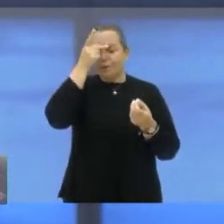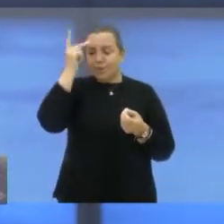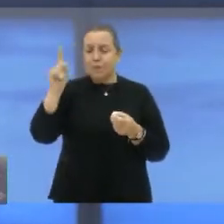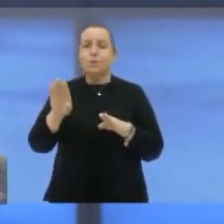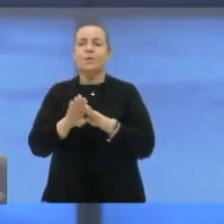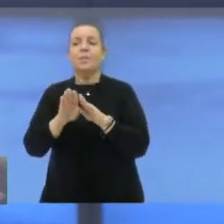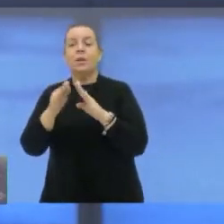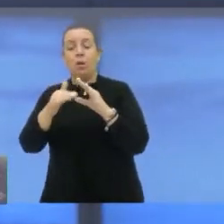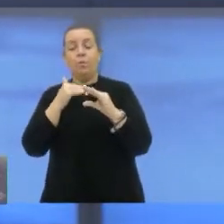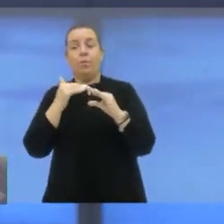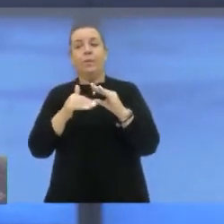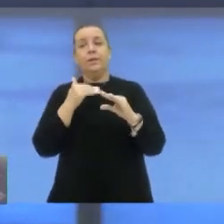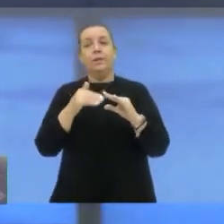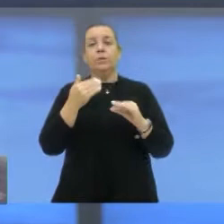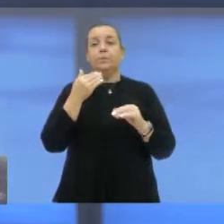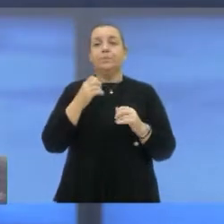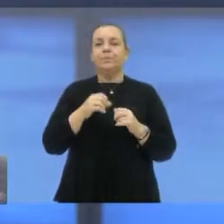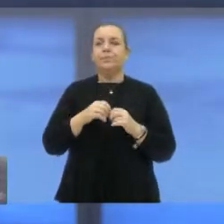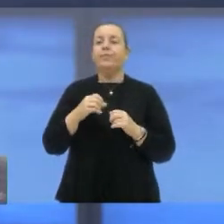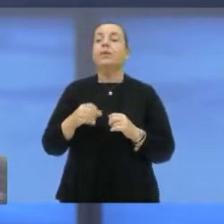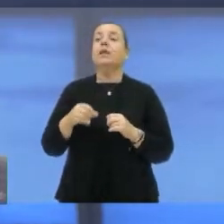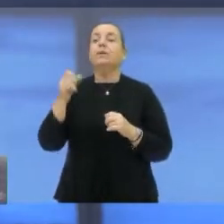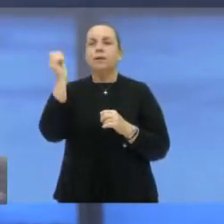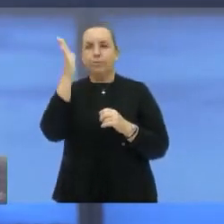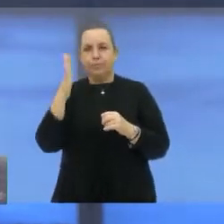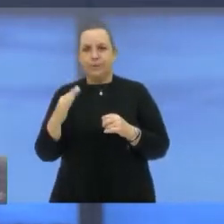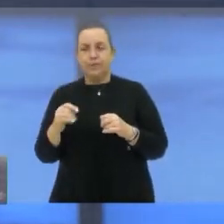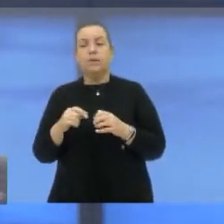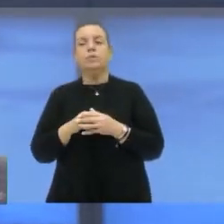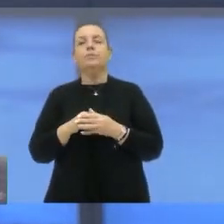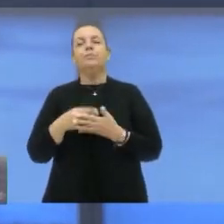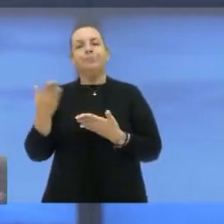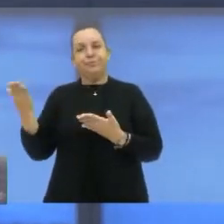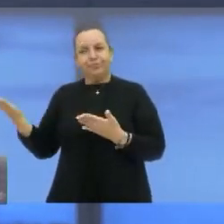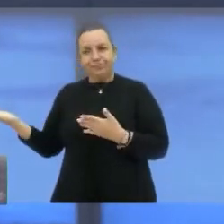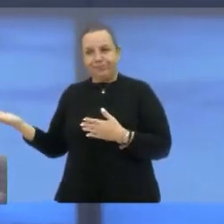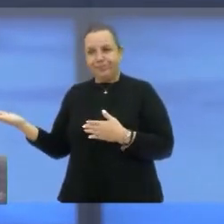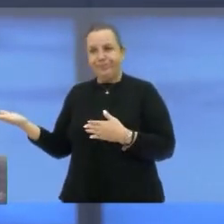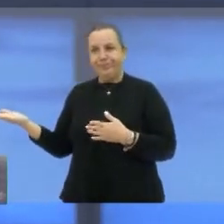ligando. Muitas pessoas, o Brasil inteiro está ligando agora no